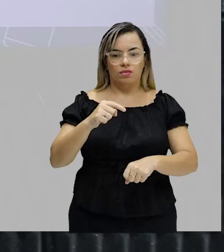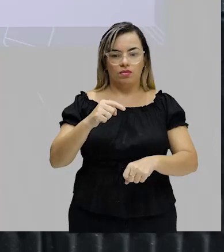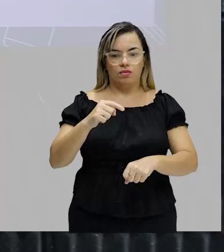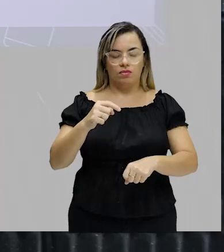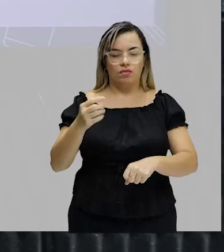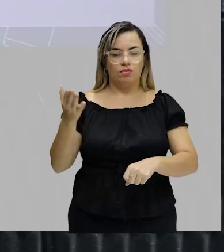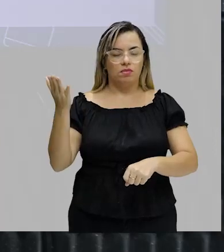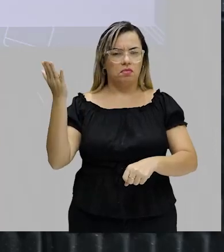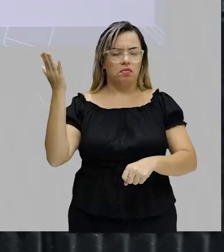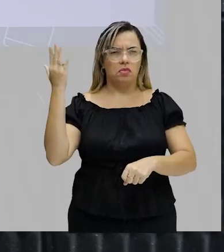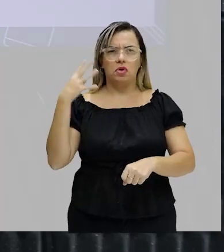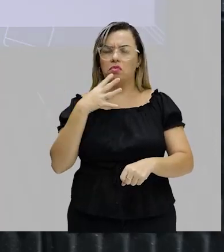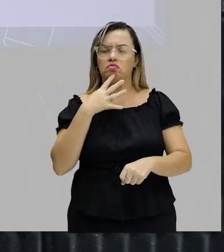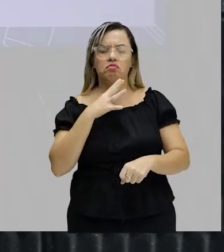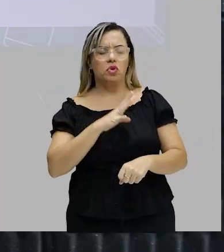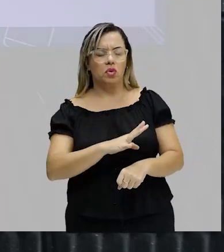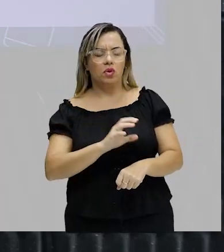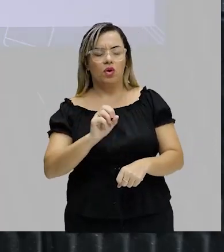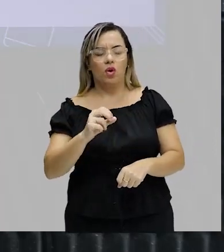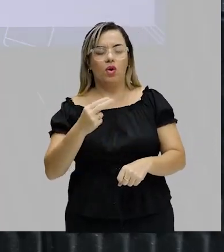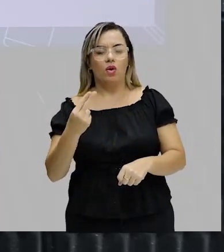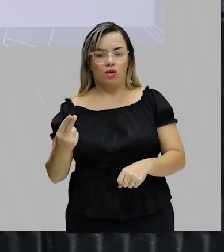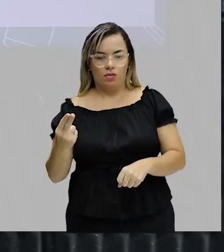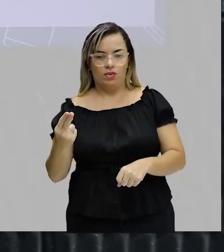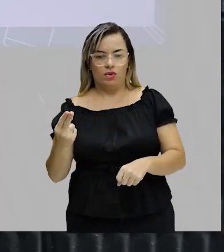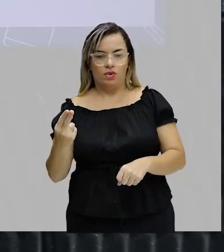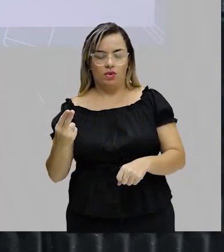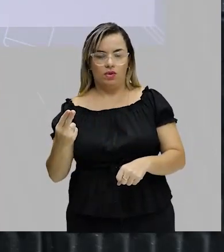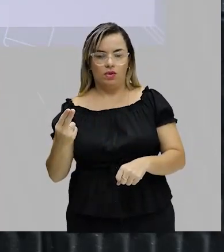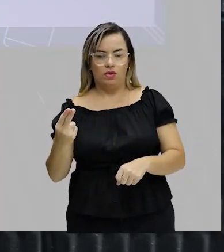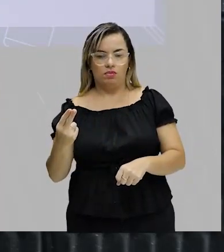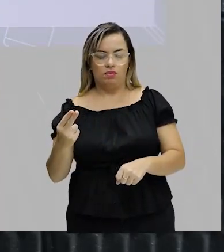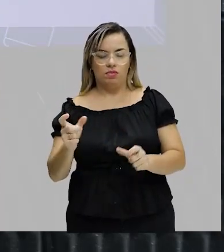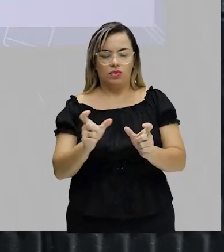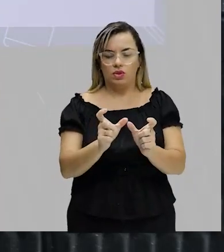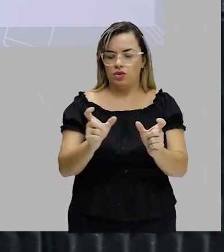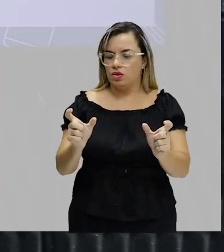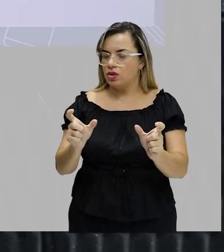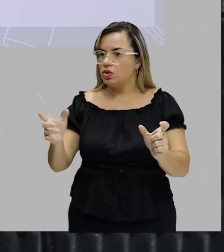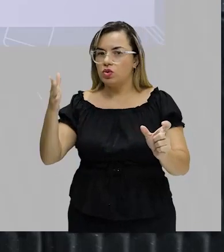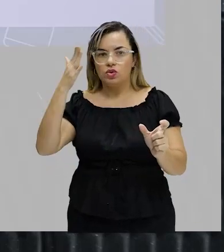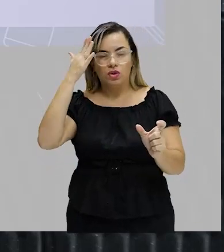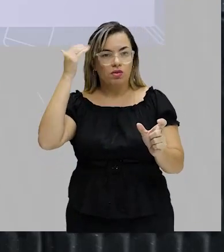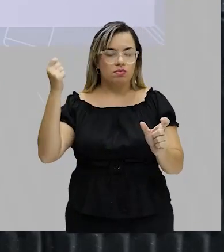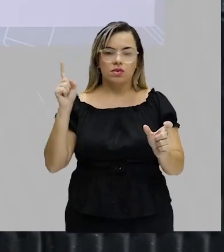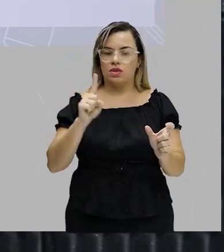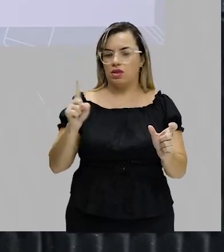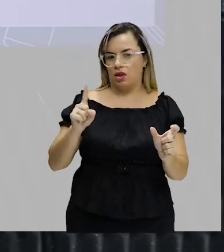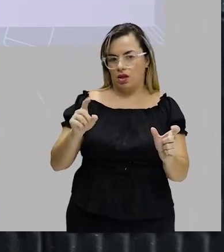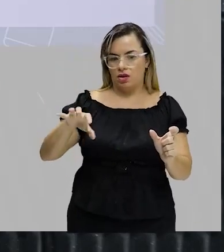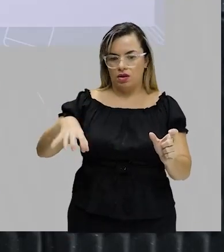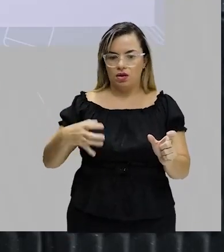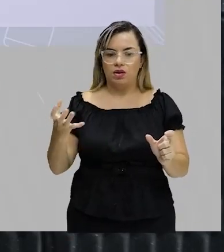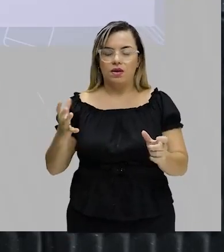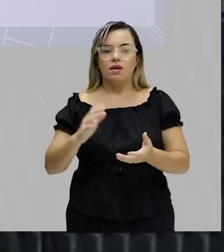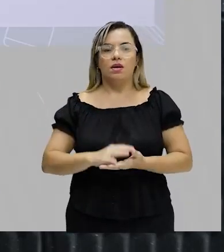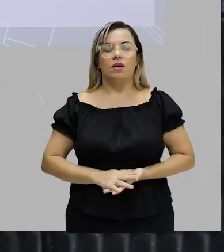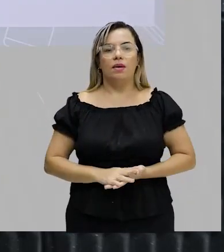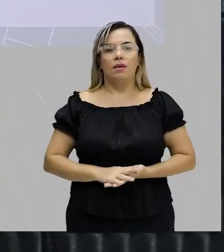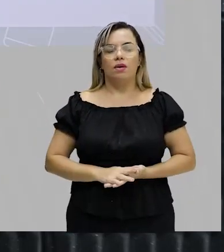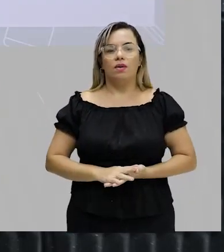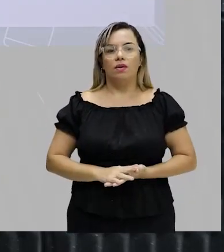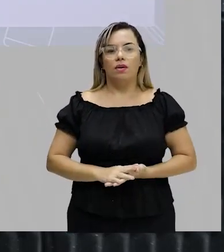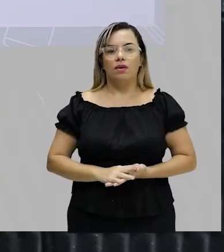quer dizer desconhecido, ou indeterminate, que é indeterminado. Ou seja, eu sei que essa ação